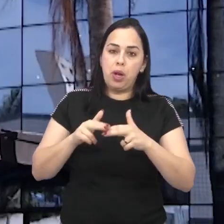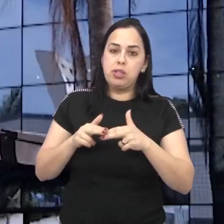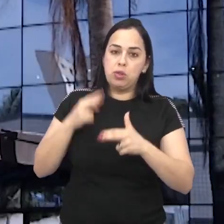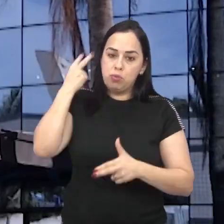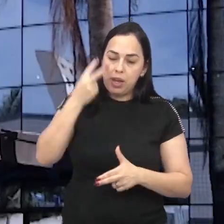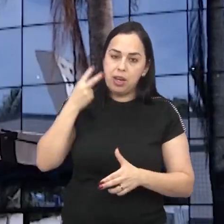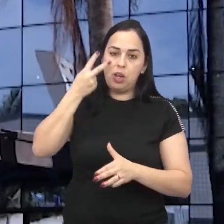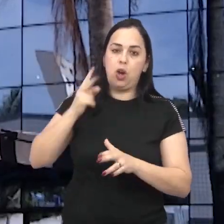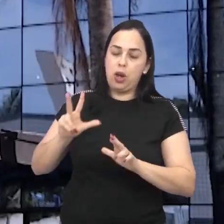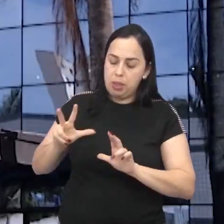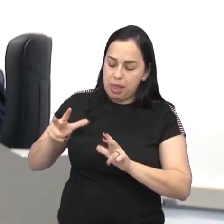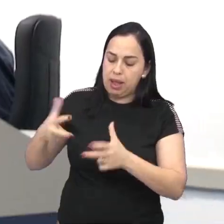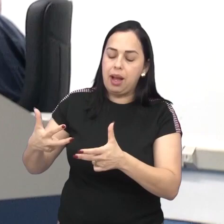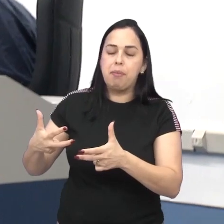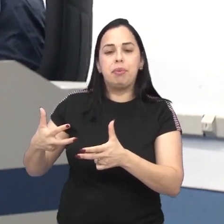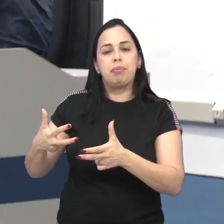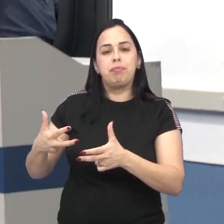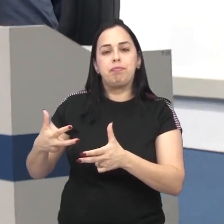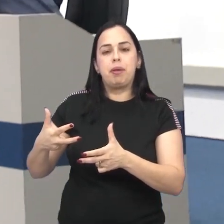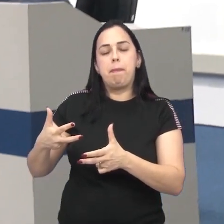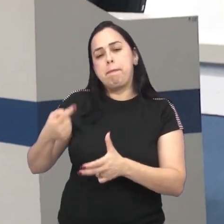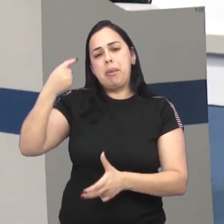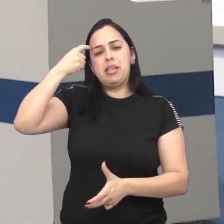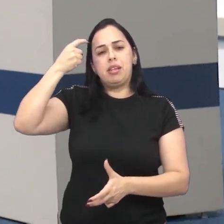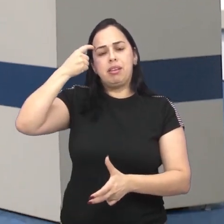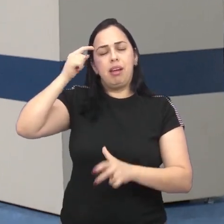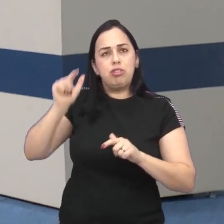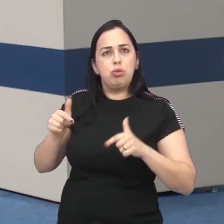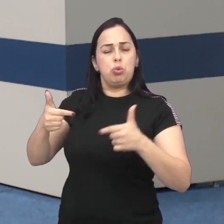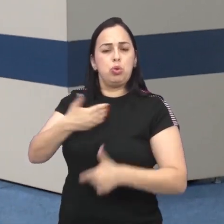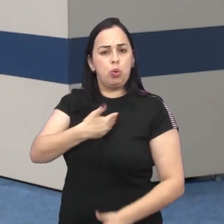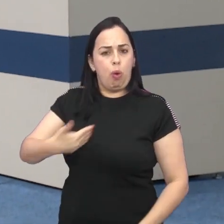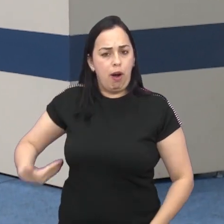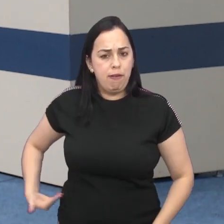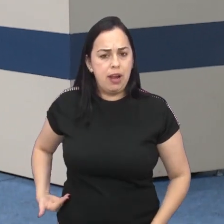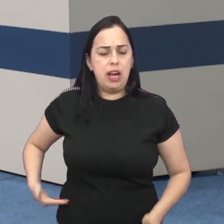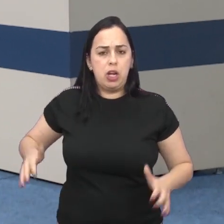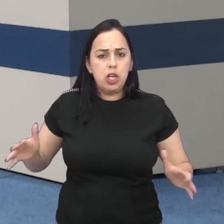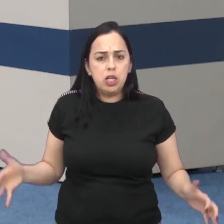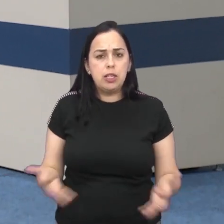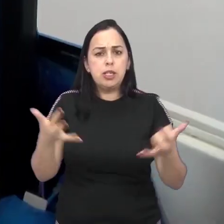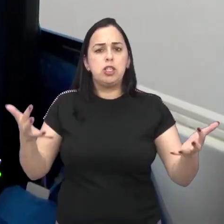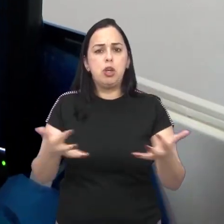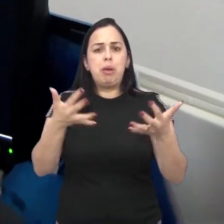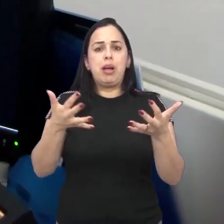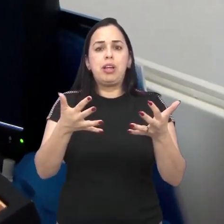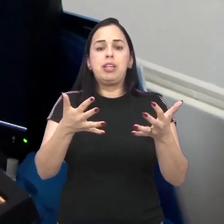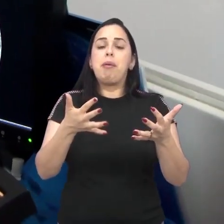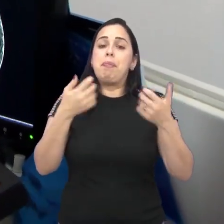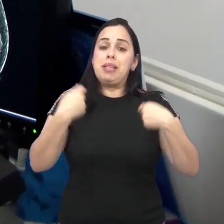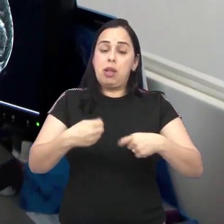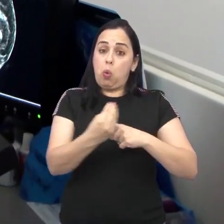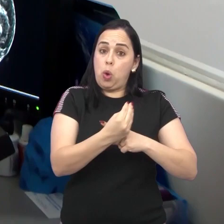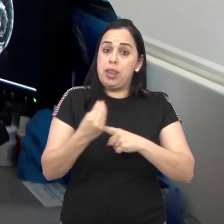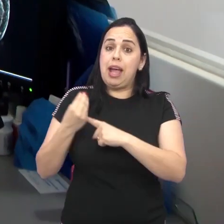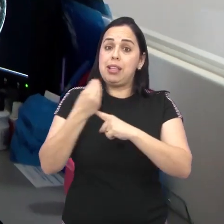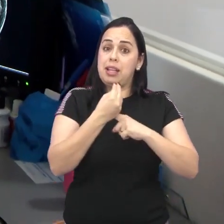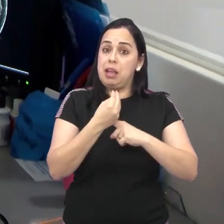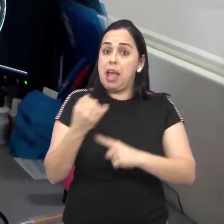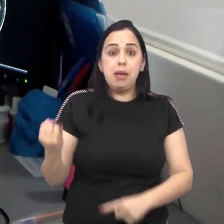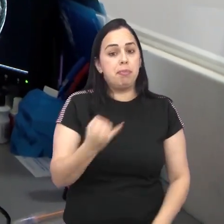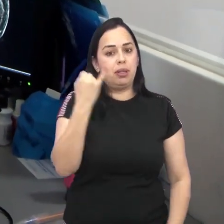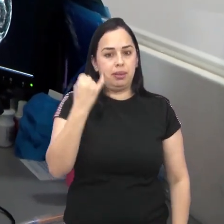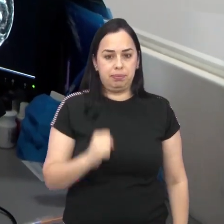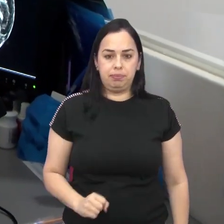Por isso, a Câmara Municipal acredita que políticas públicas que estimulem os cuidados com a saúde o ano todo